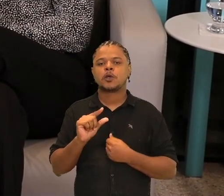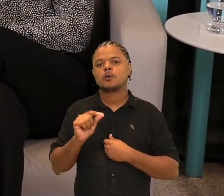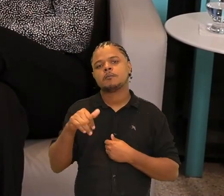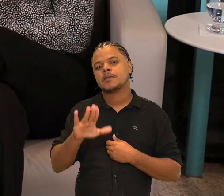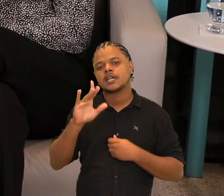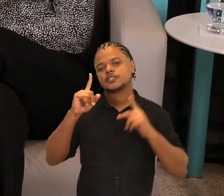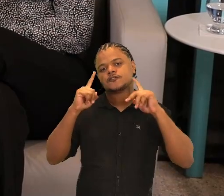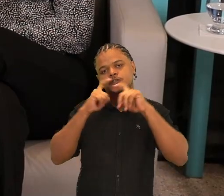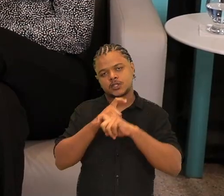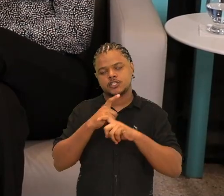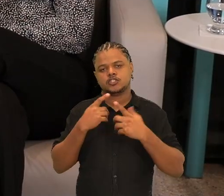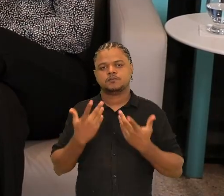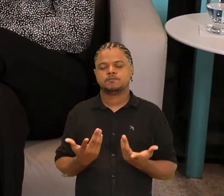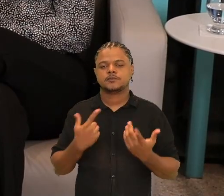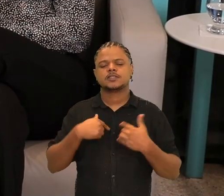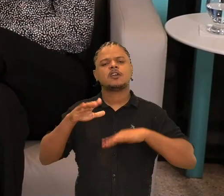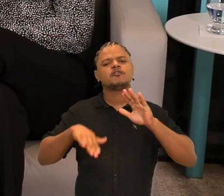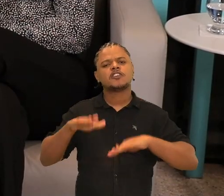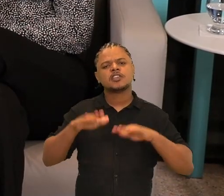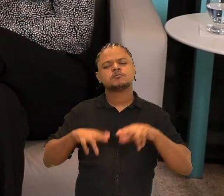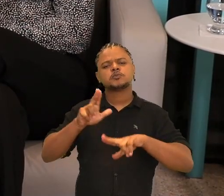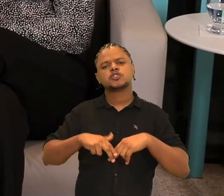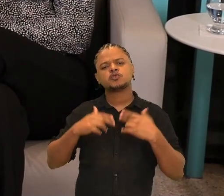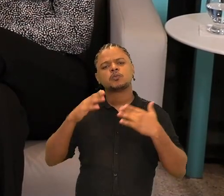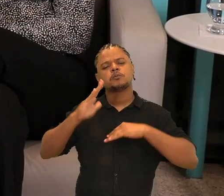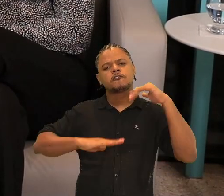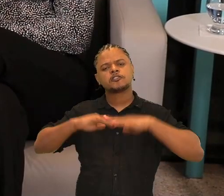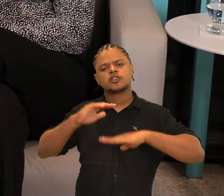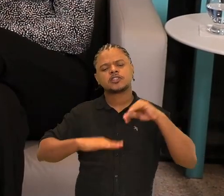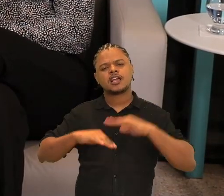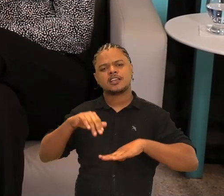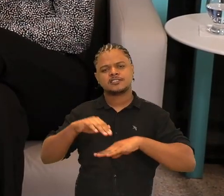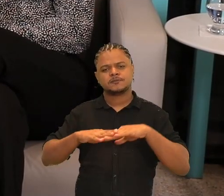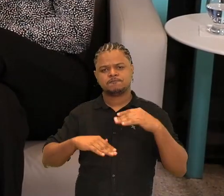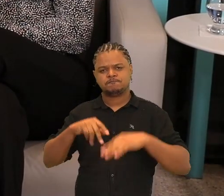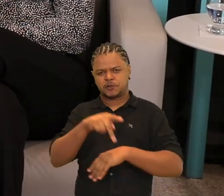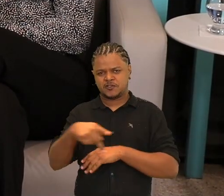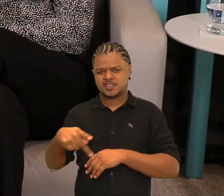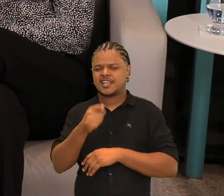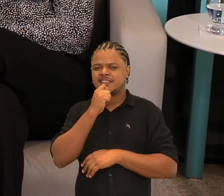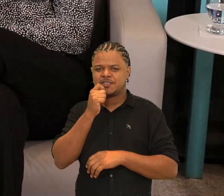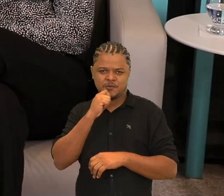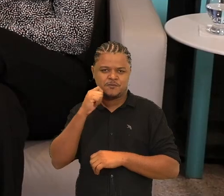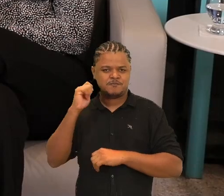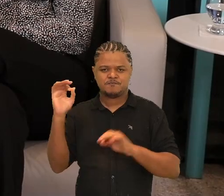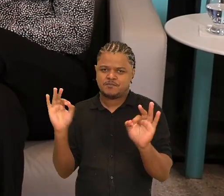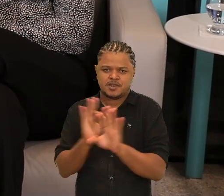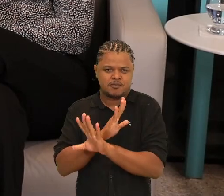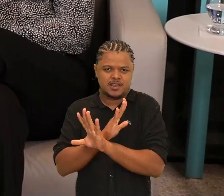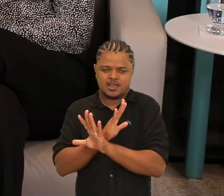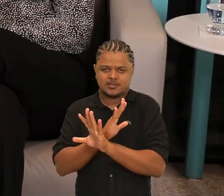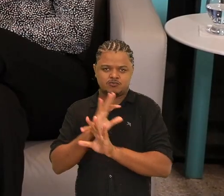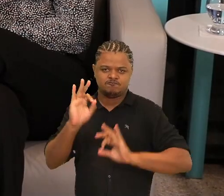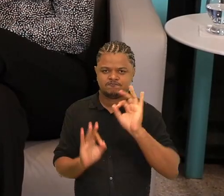de dificuldade, né? Talvez pelos profissionais não estarem preparados para recebê-lo, né? Como eu falei, né?